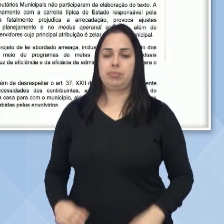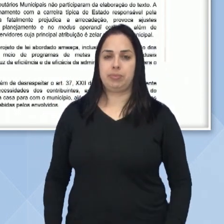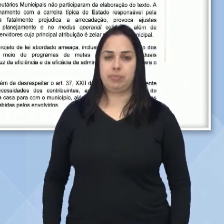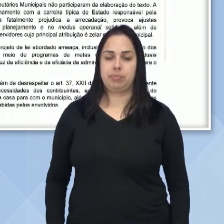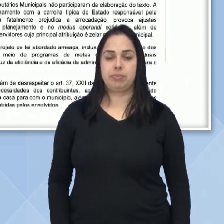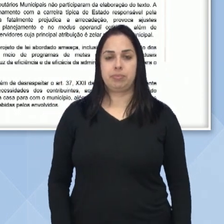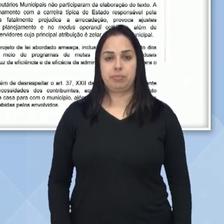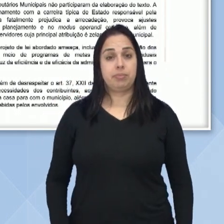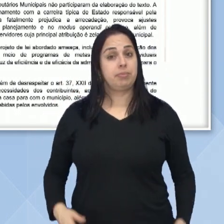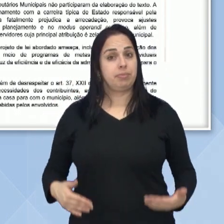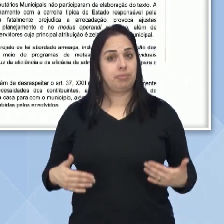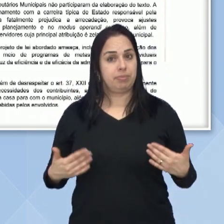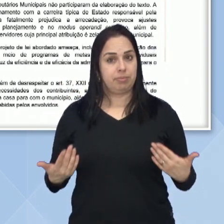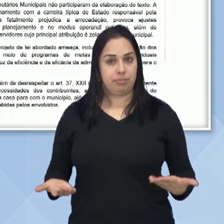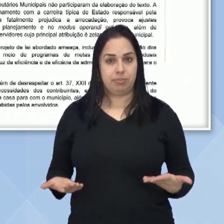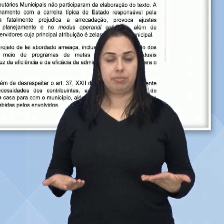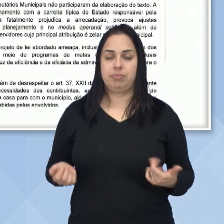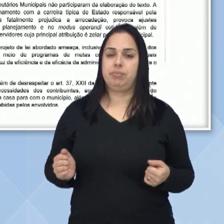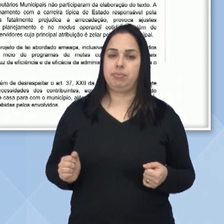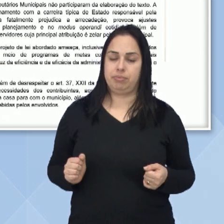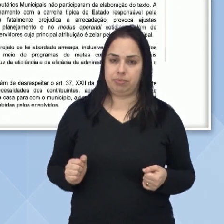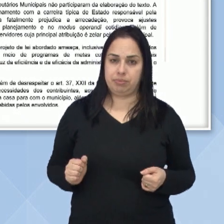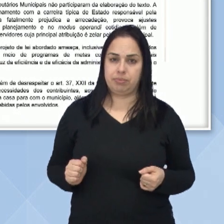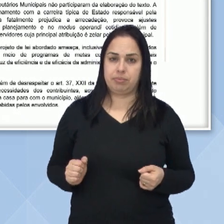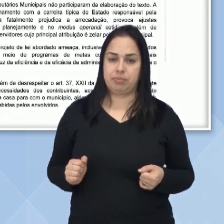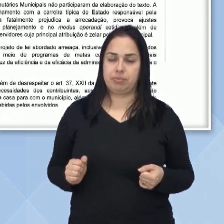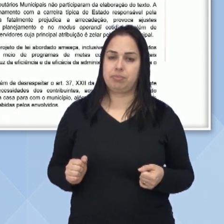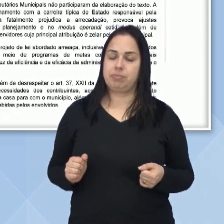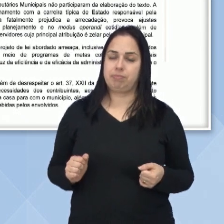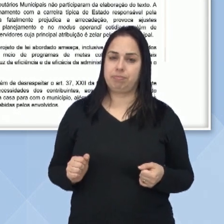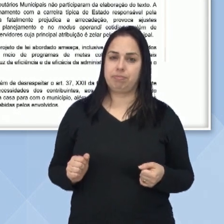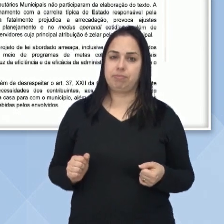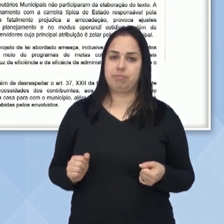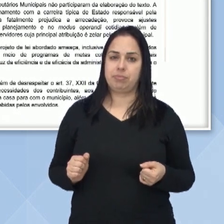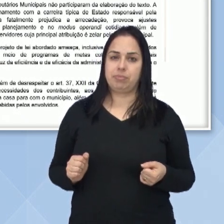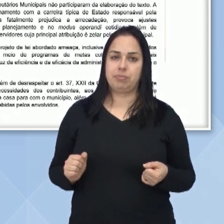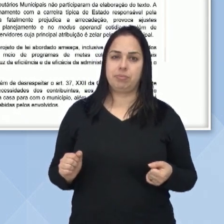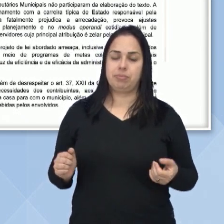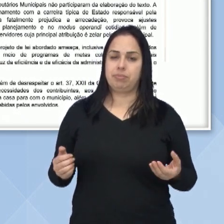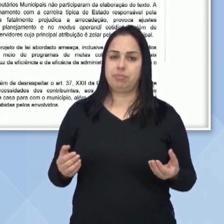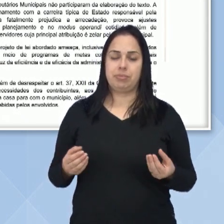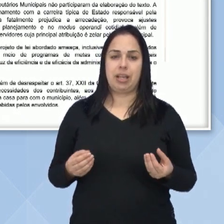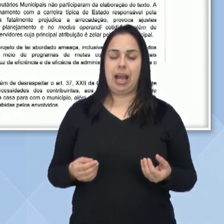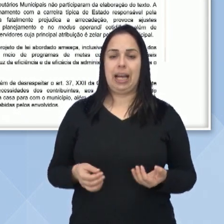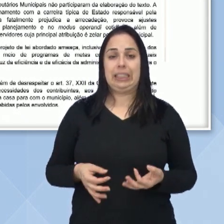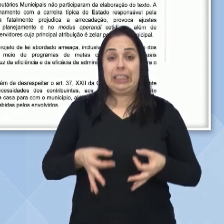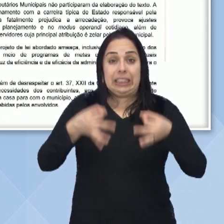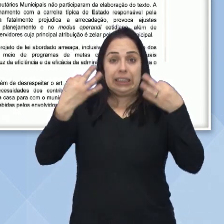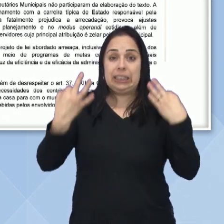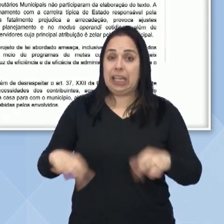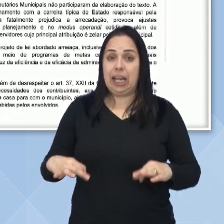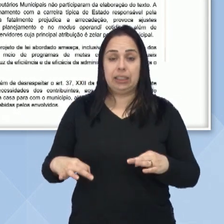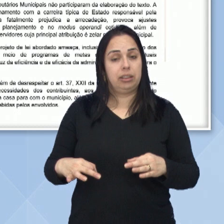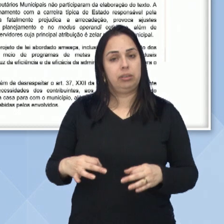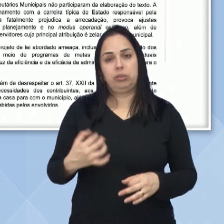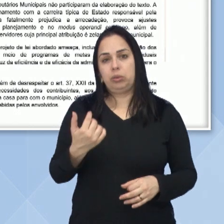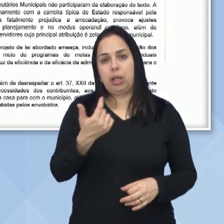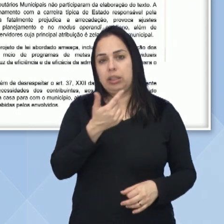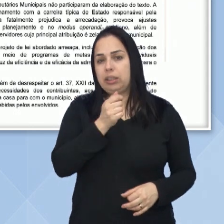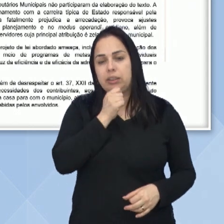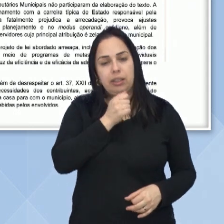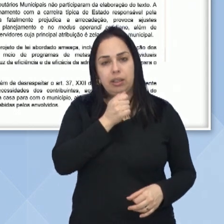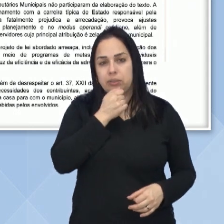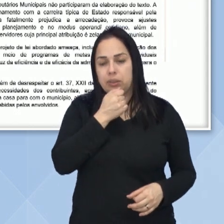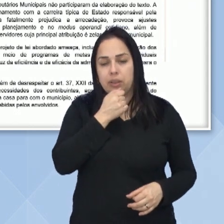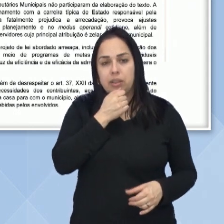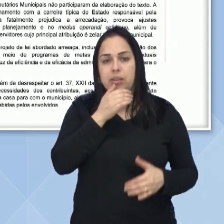funções. Assim, por ser uma situação indefinida e futura, não